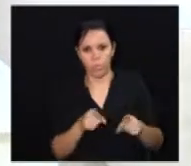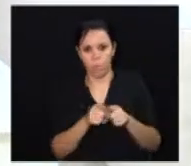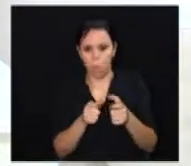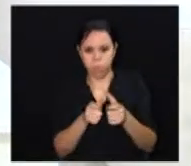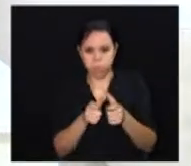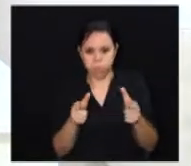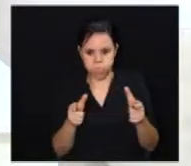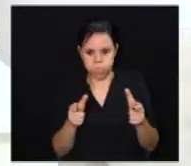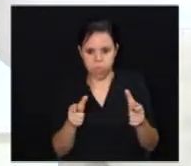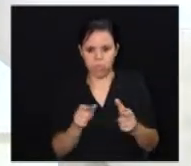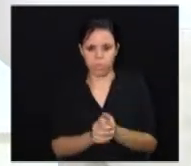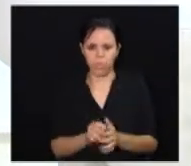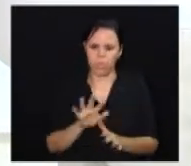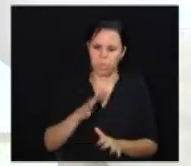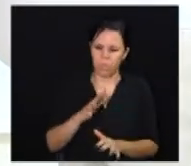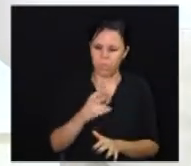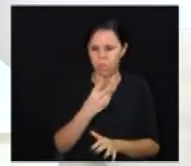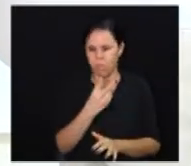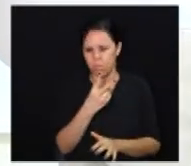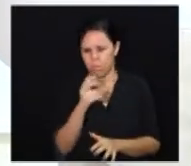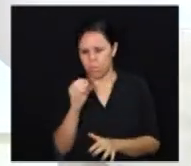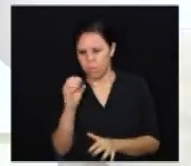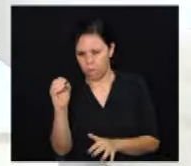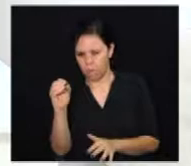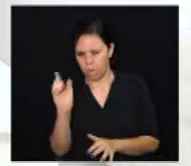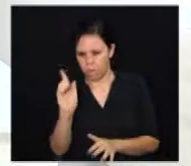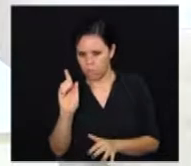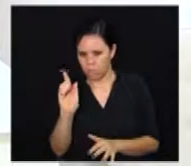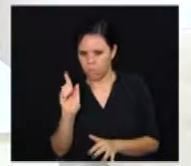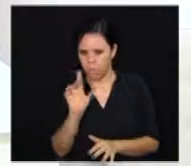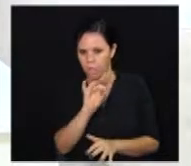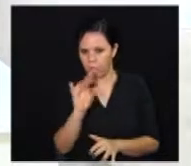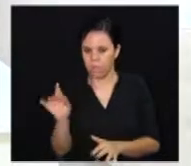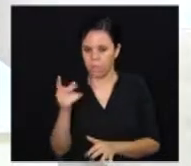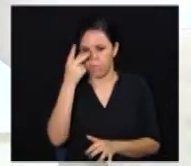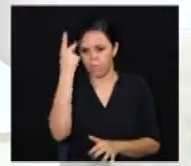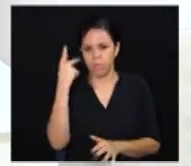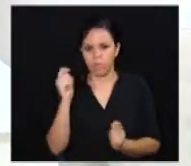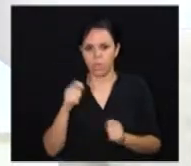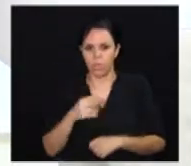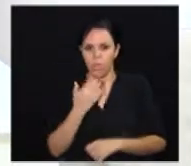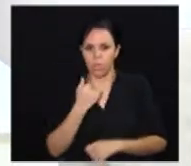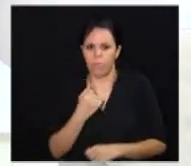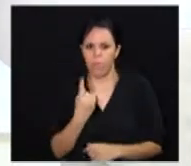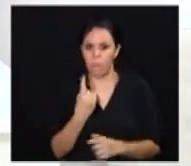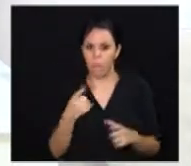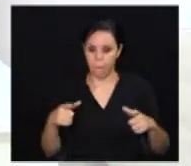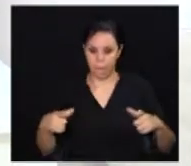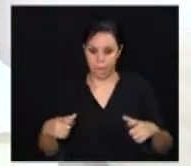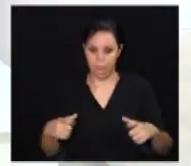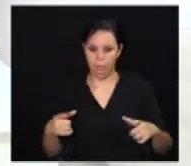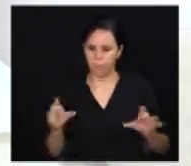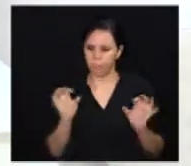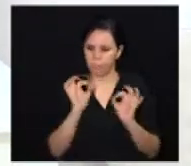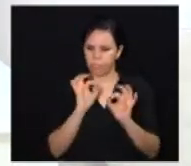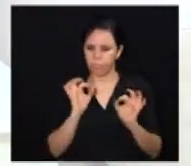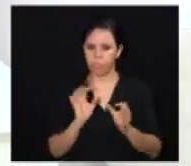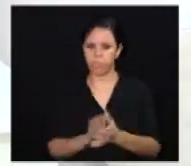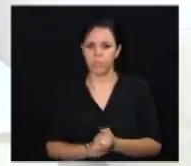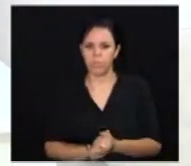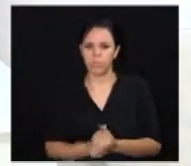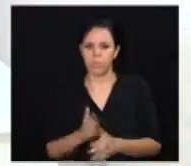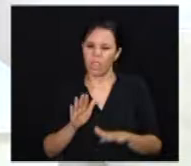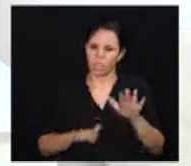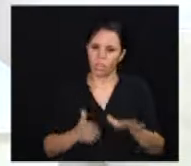então 200 gramas seriam aí por pessoa, é uma quantidade muito boa. Dá para fazer um prato bem caprichado. Normalmente a gente come massa